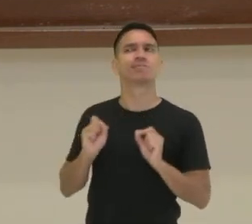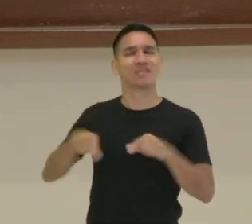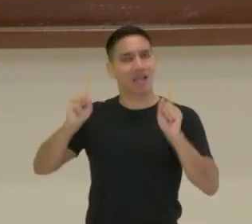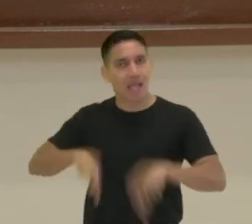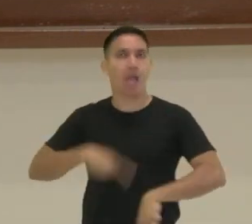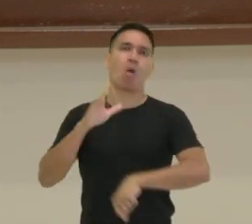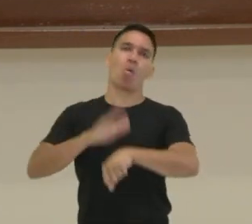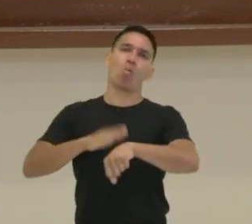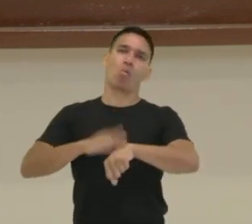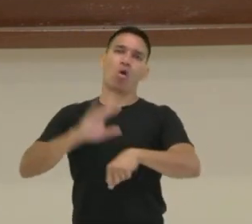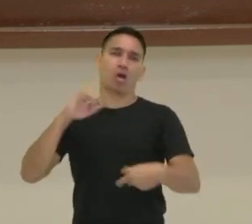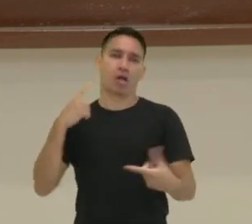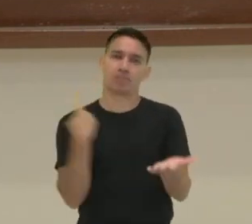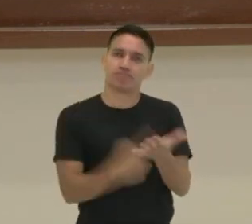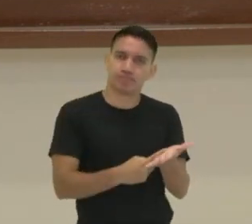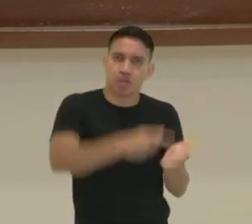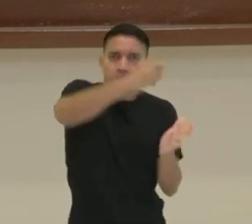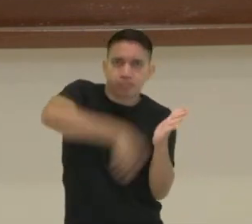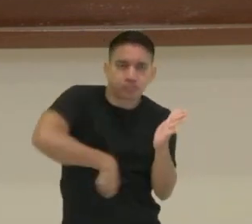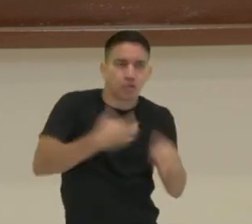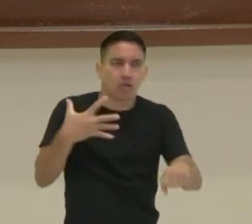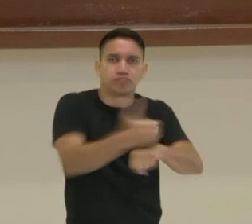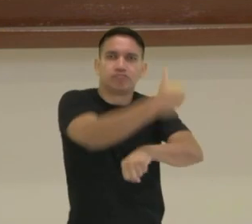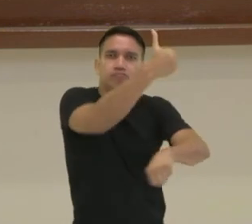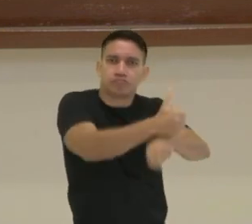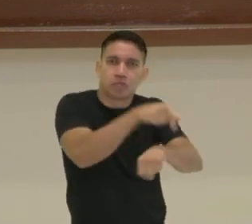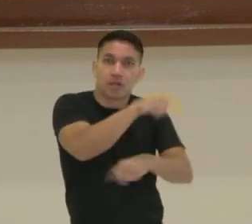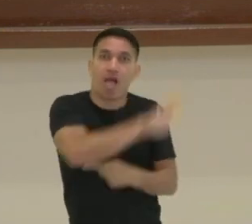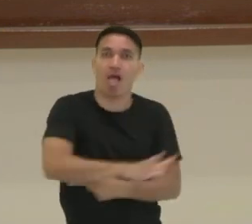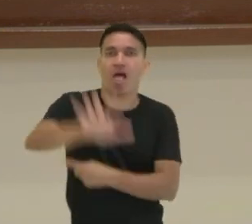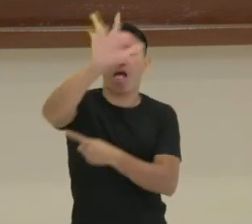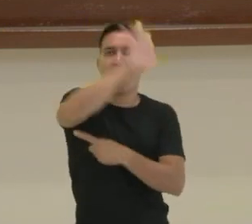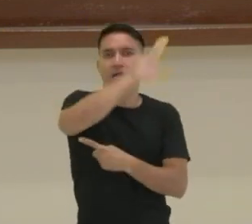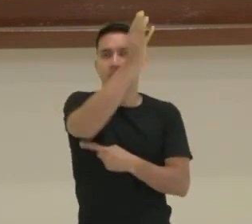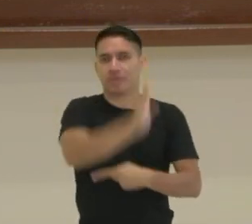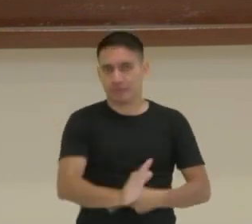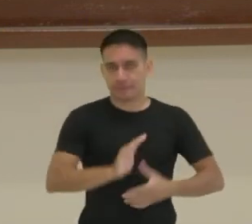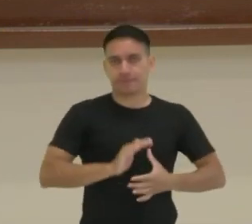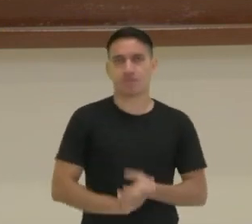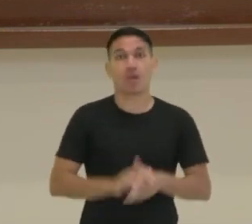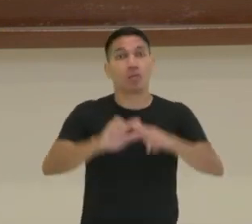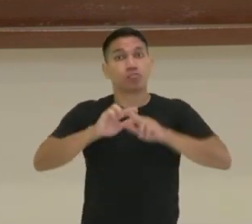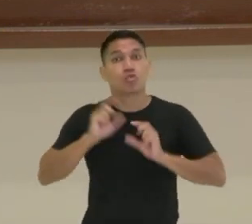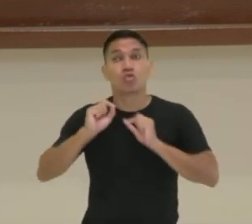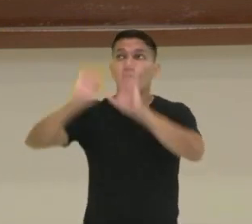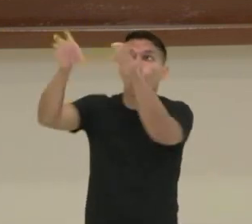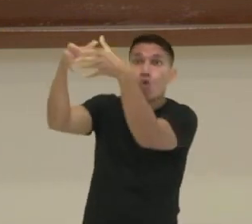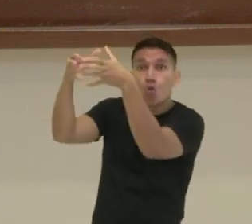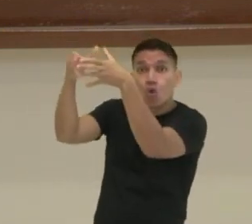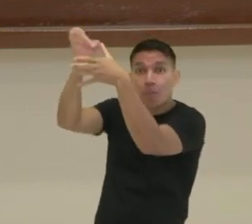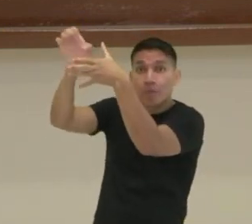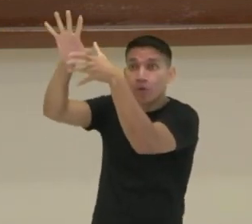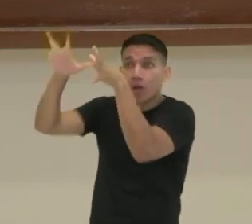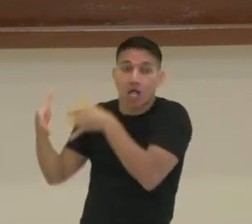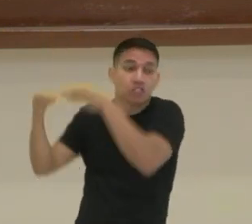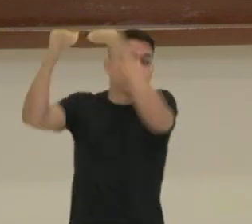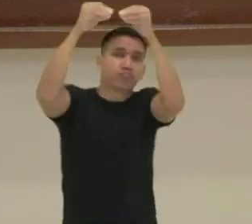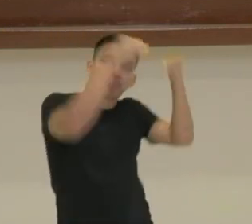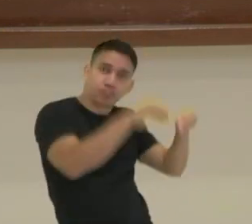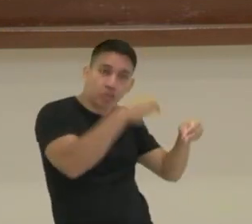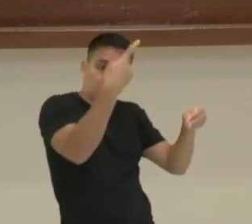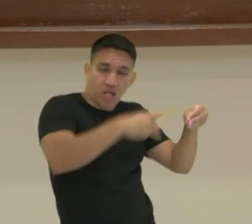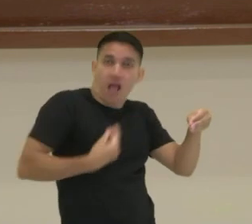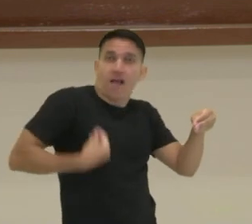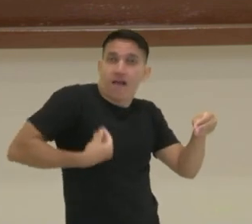e efetivamente tomar posse dessa terra. Ou seja, trazer para cá um grupo que passasse a viver aqui, a